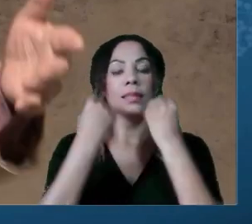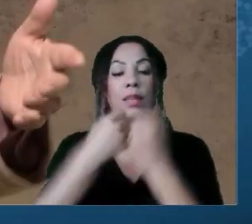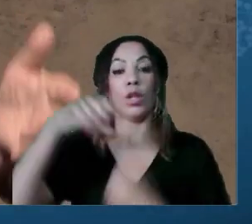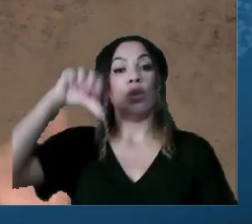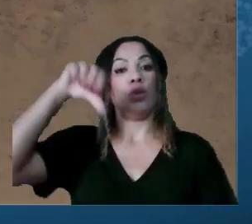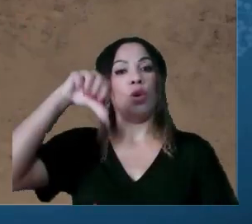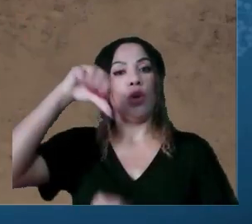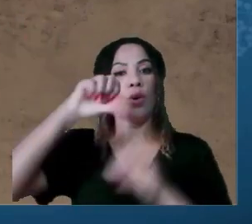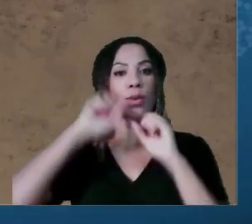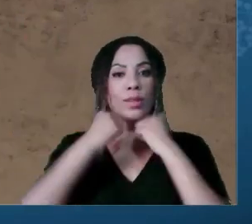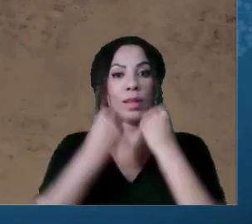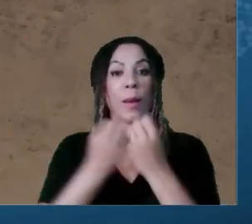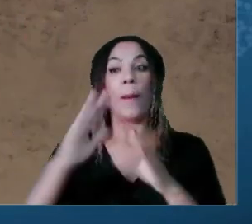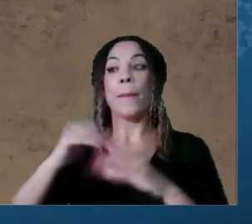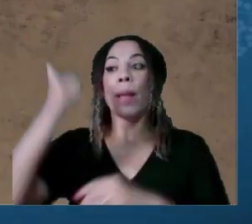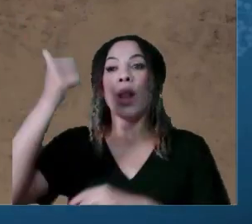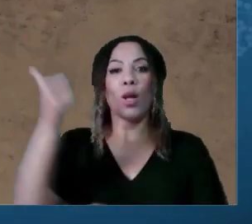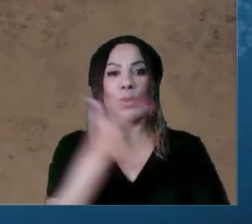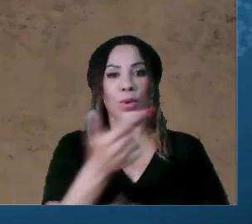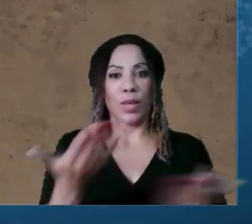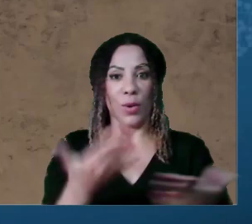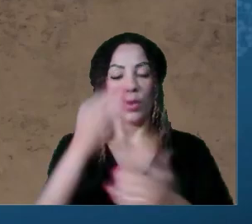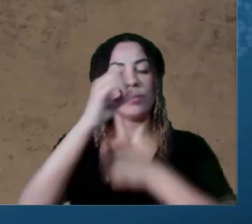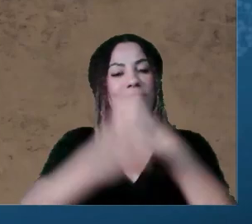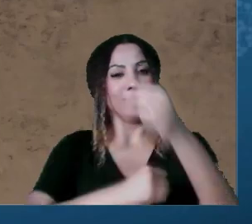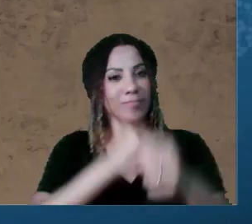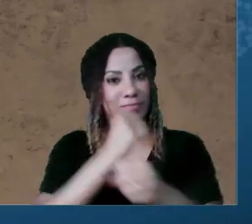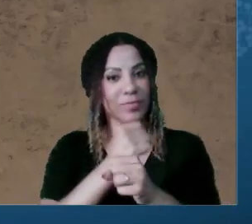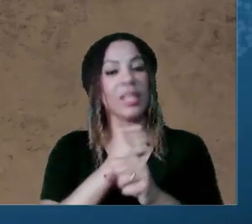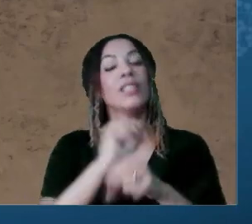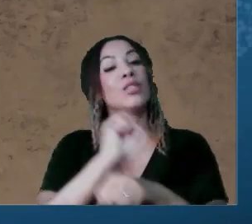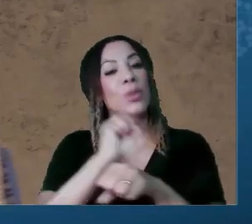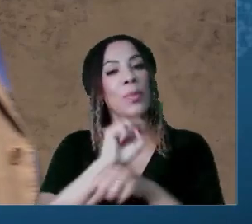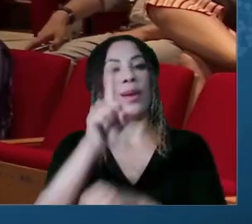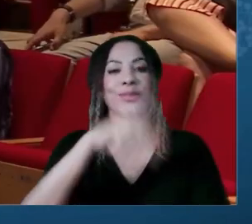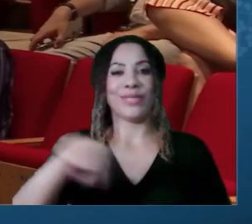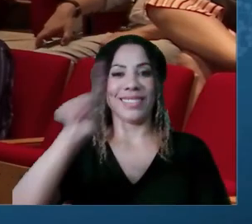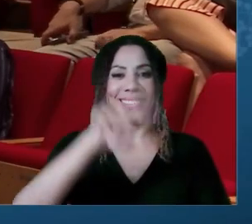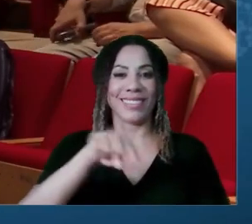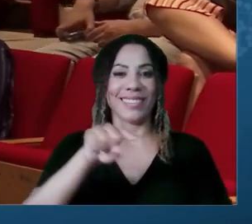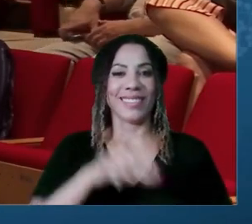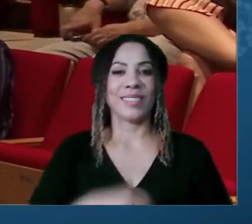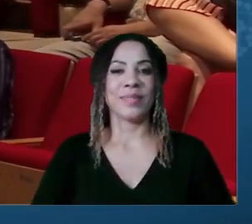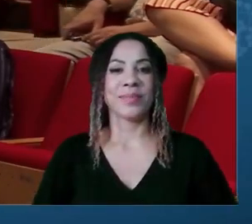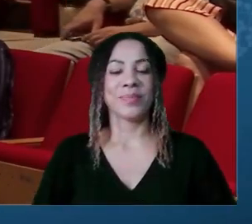melhor do que esse, no ano que vem, e contamos com vocês.